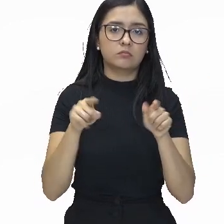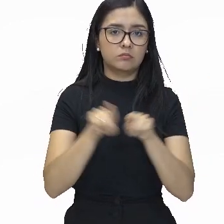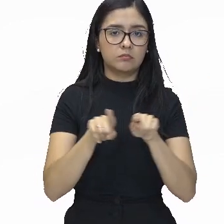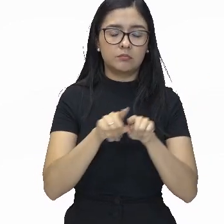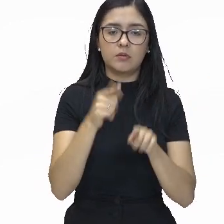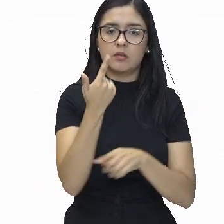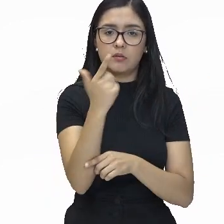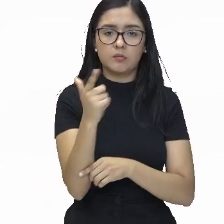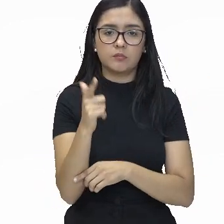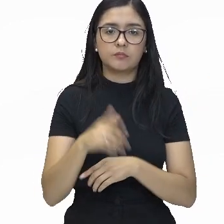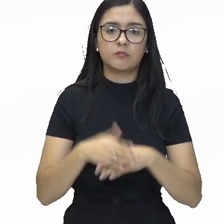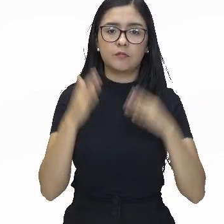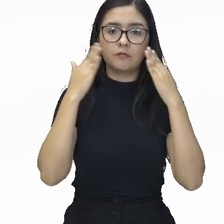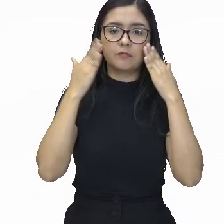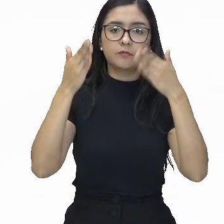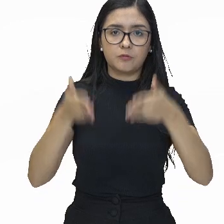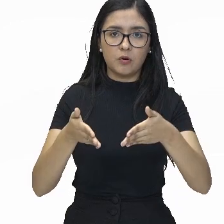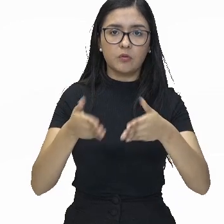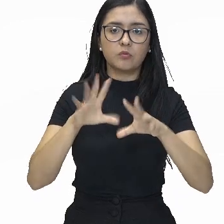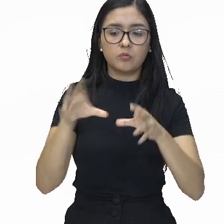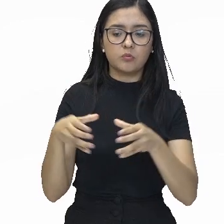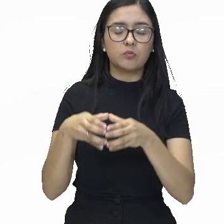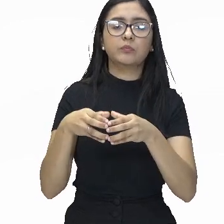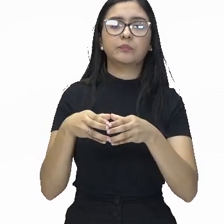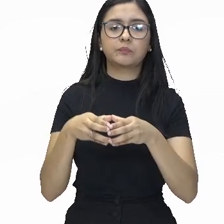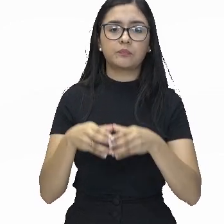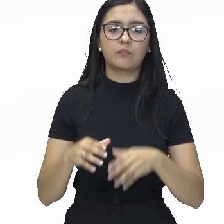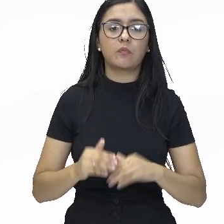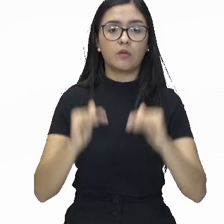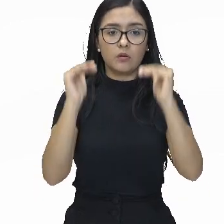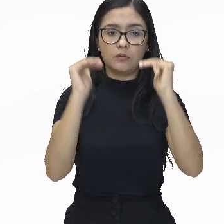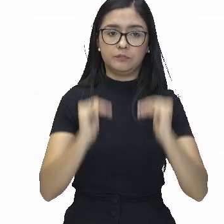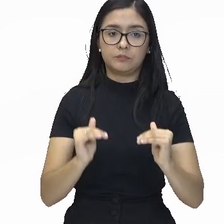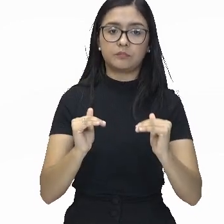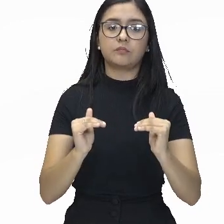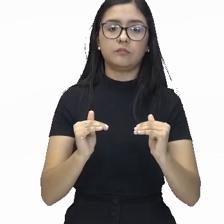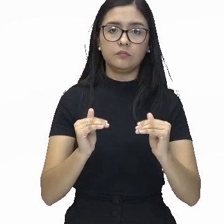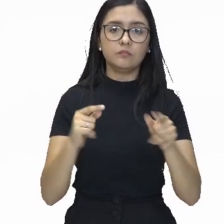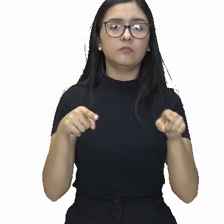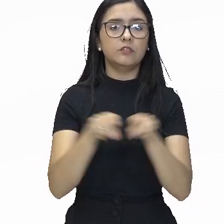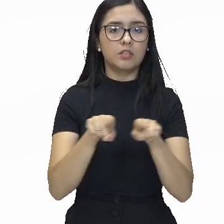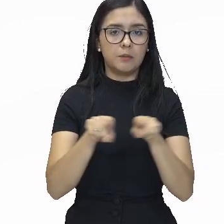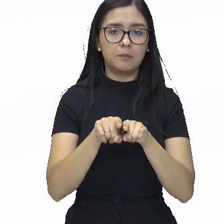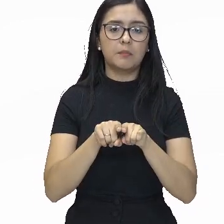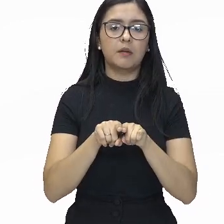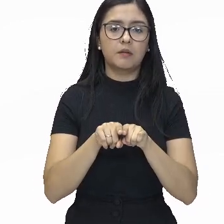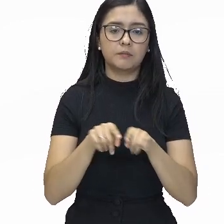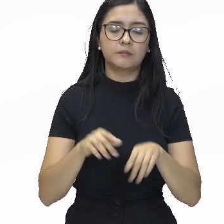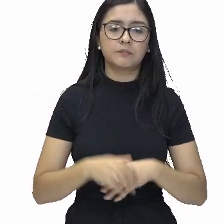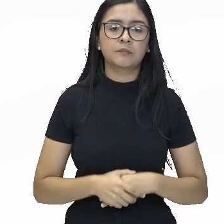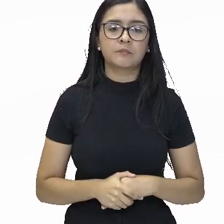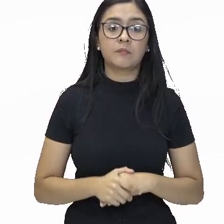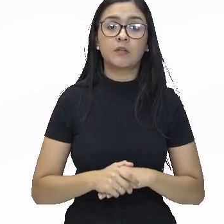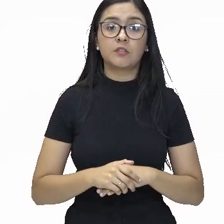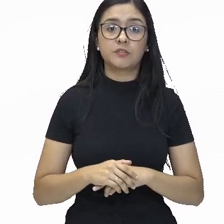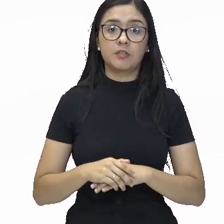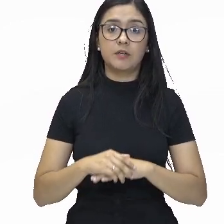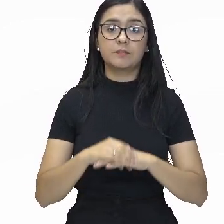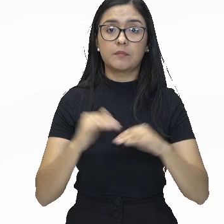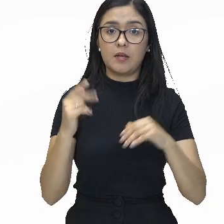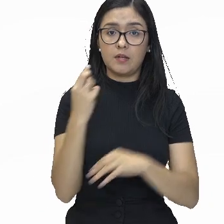não está falando de toda a mocidade. No segundo, da mesma forma. Já a